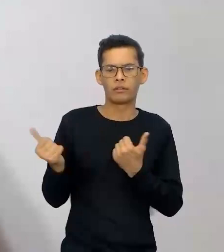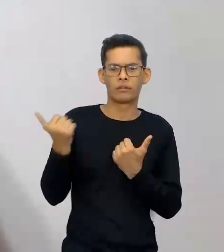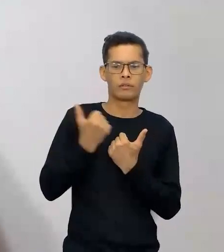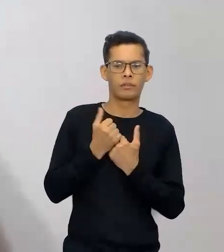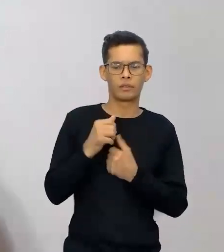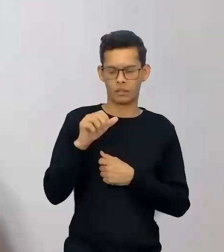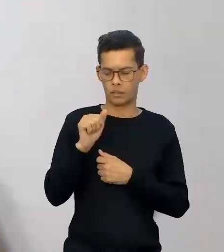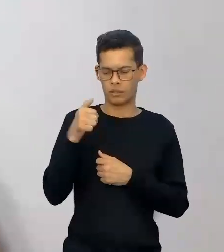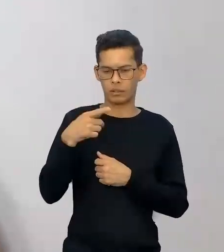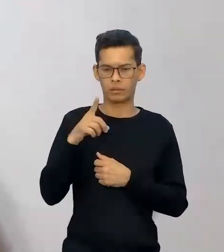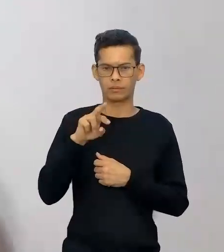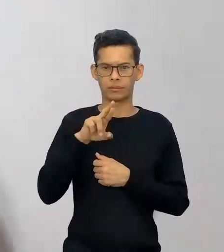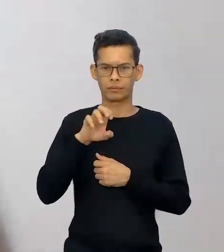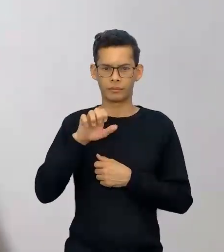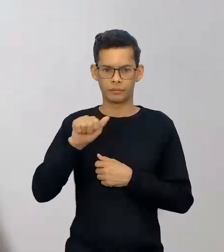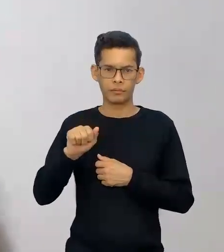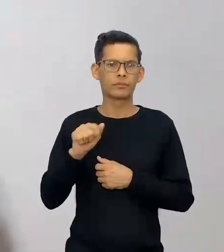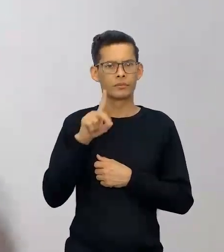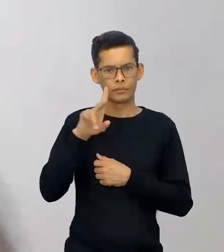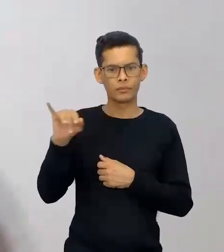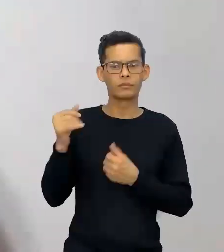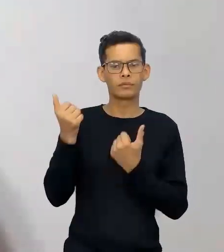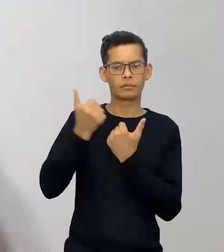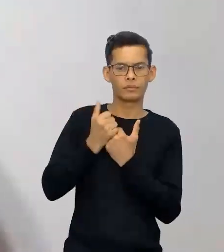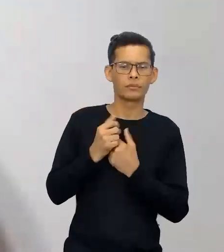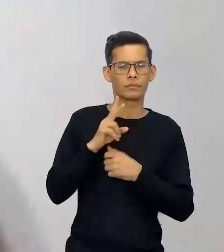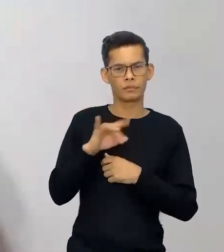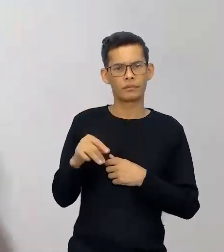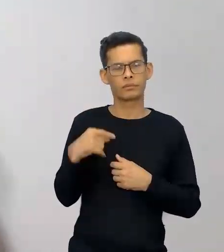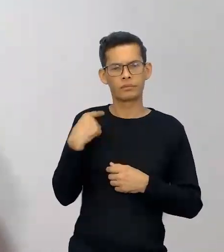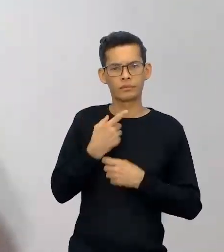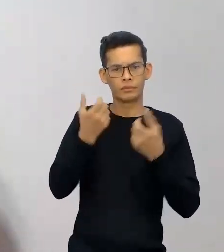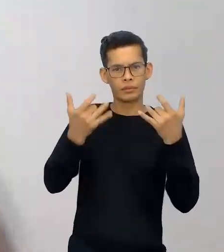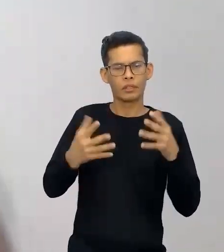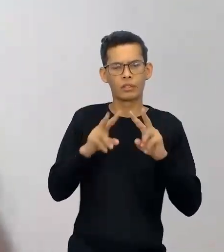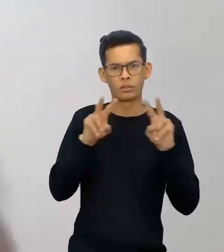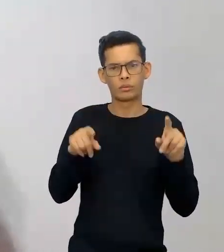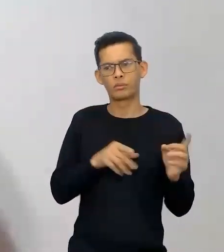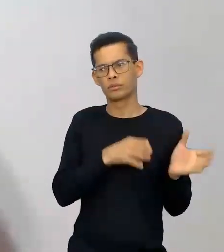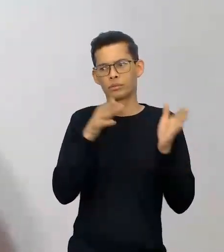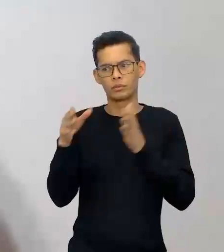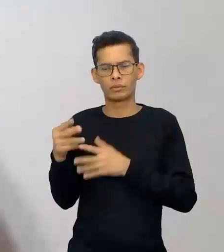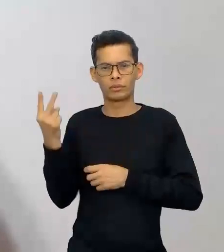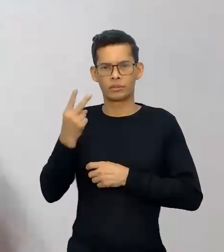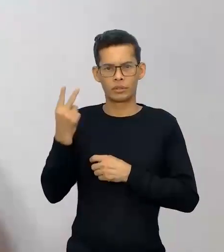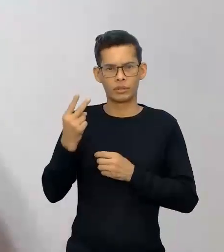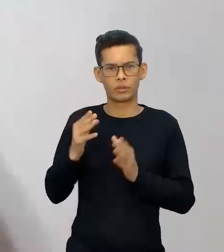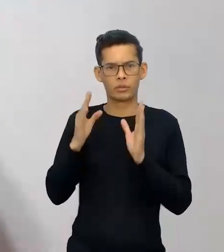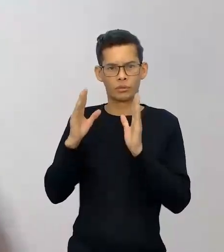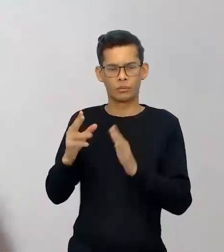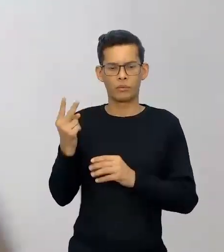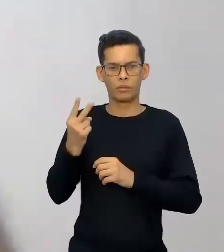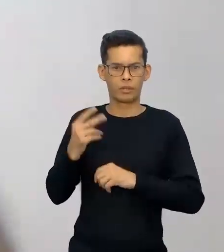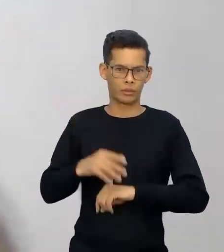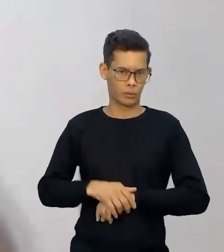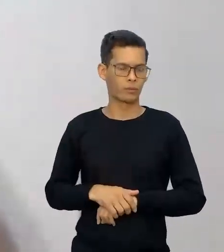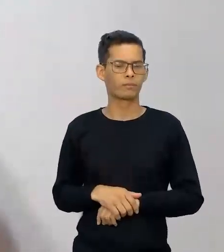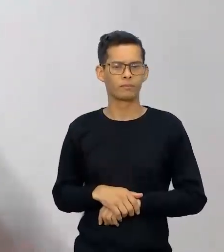colega Andréia mais uma vez, para que ela possa falar sobre o nosso segundo momento. Então, Andréia, é com